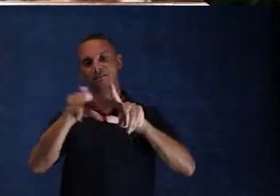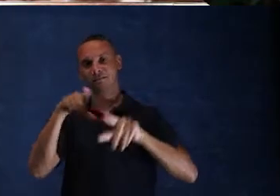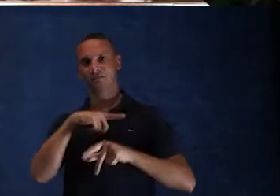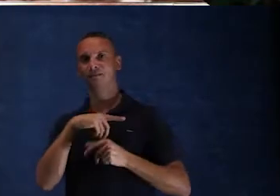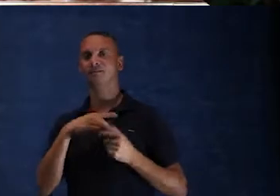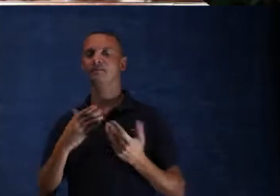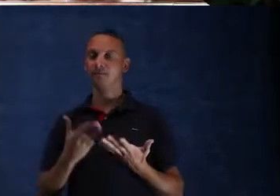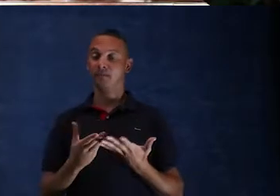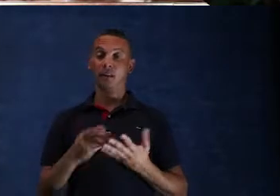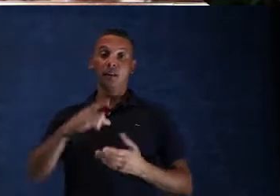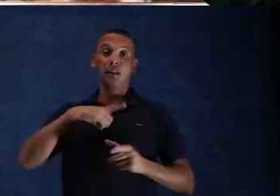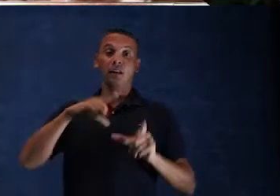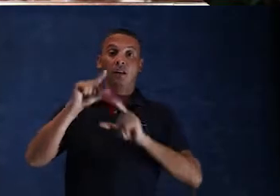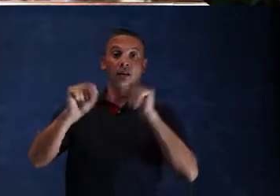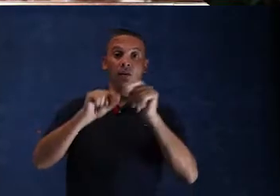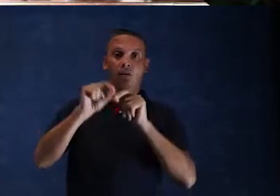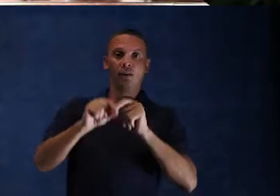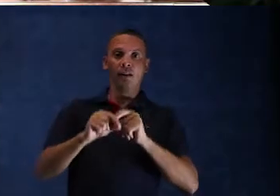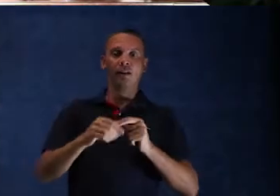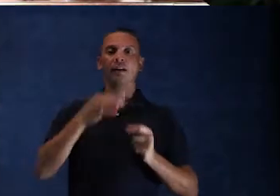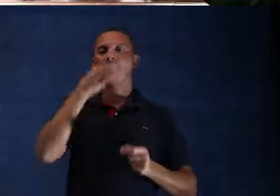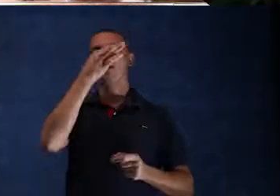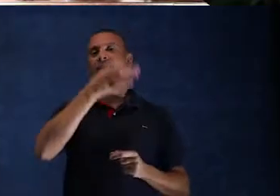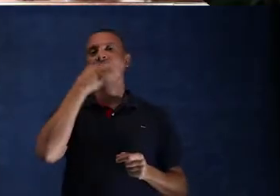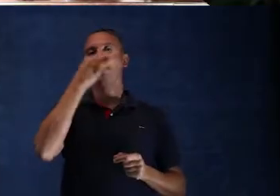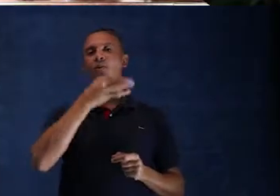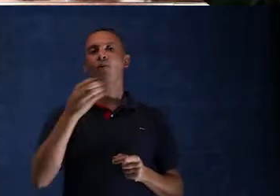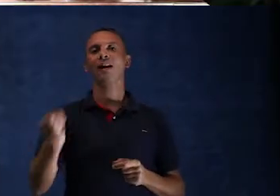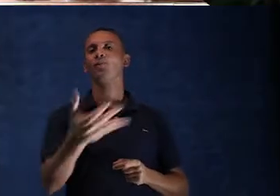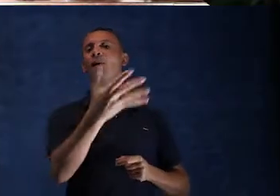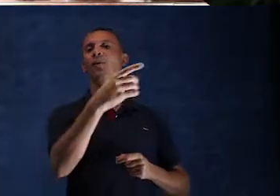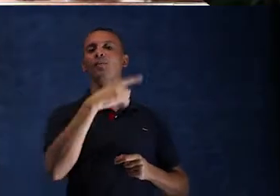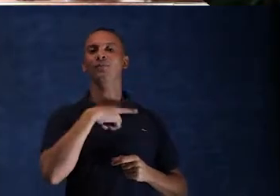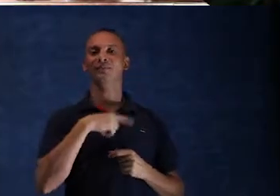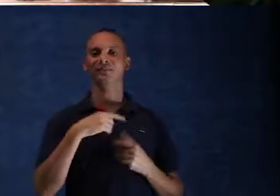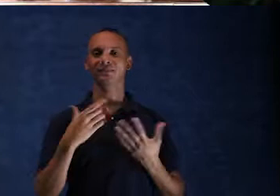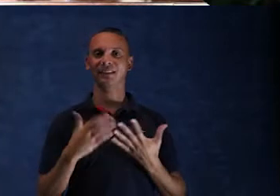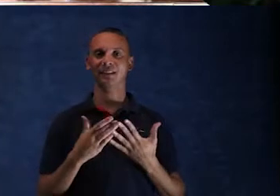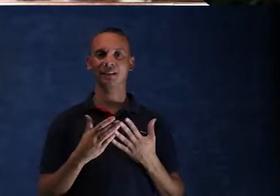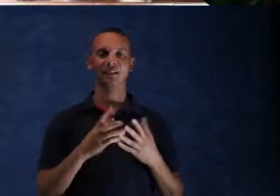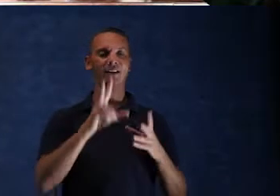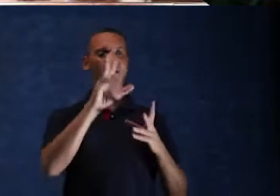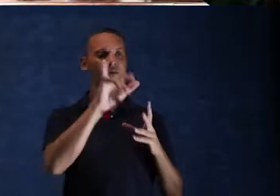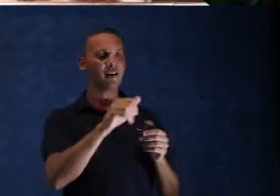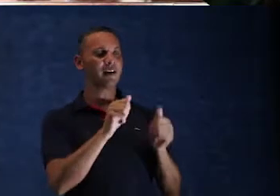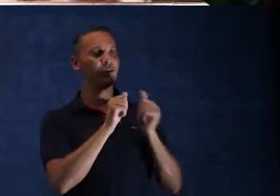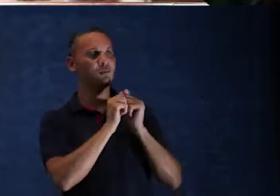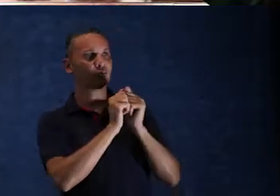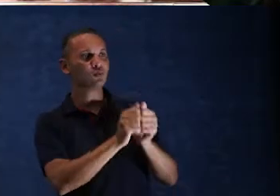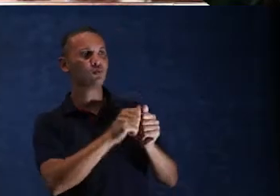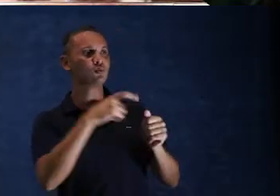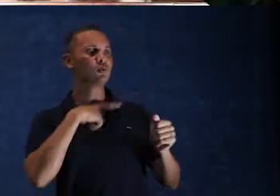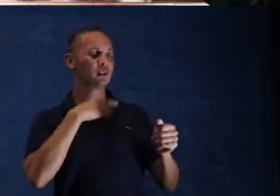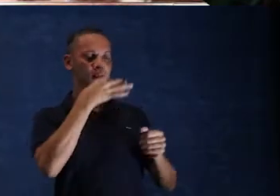o que nós temos é esse narrador sofisticado, né, que vai acompanhar essa